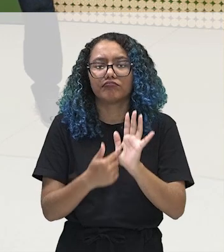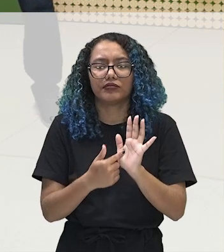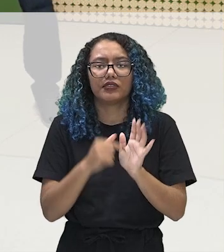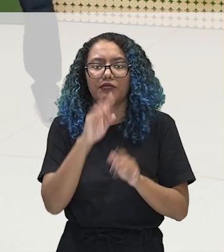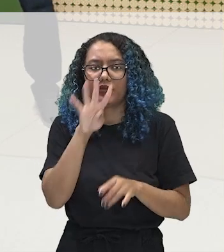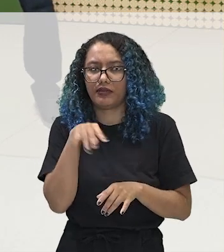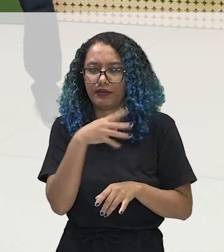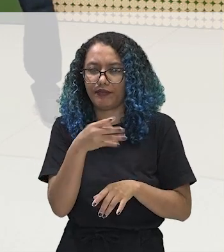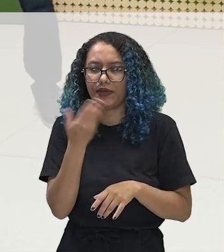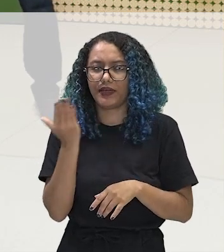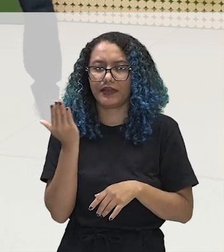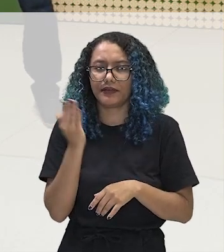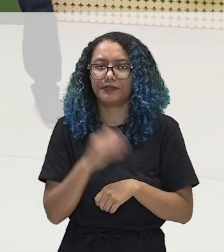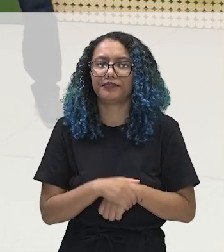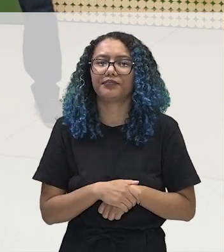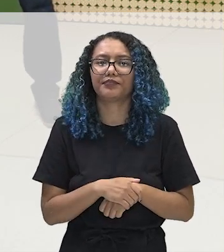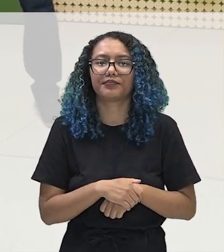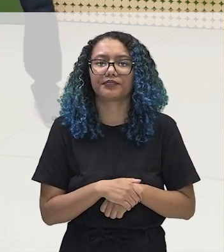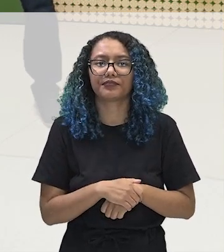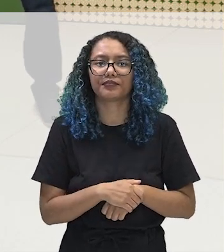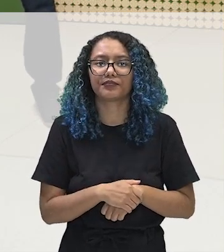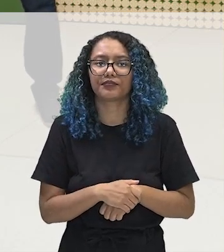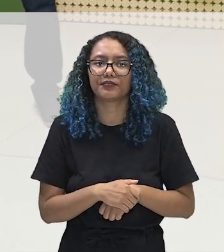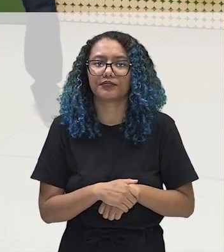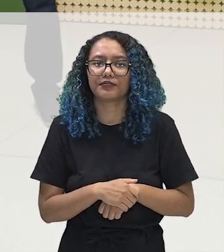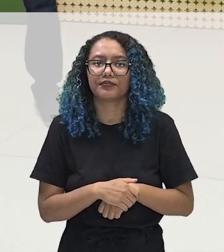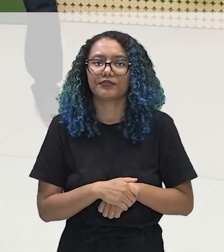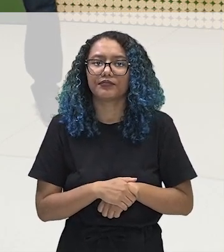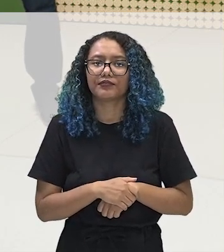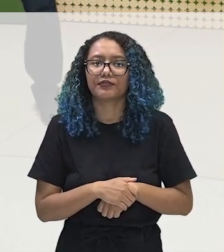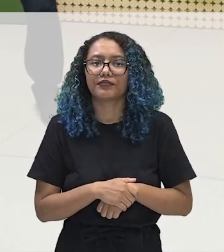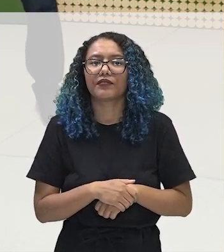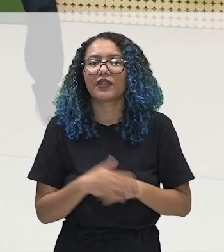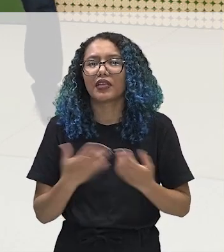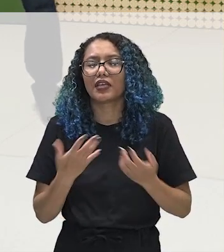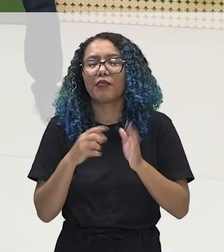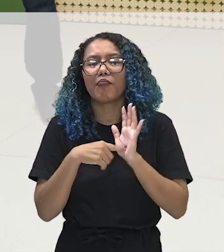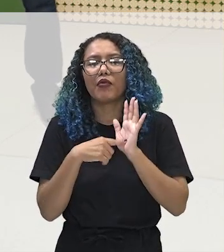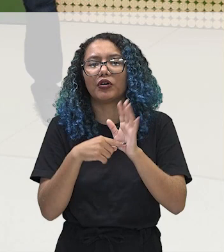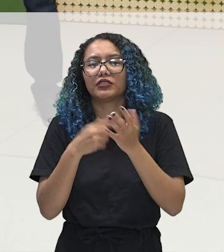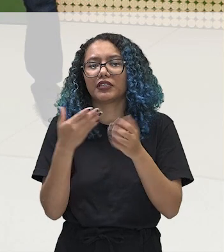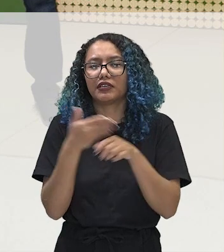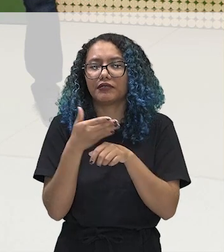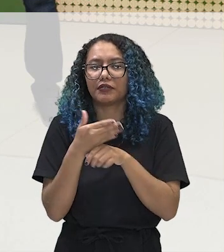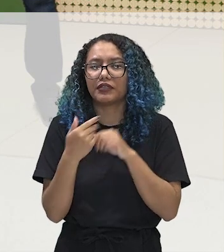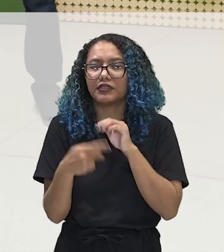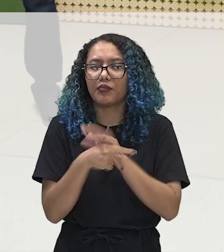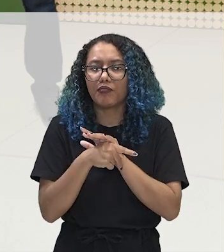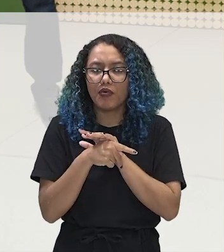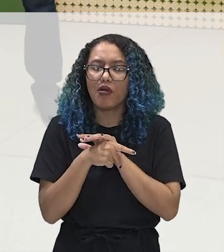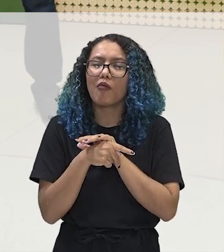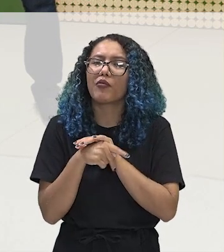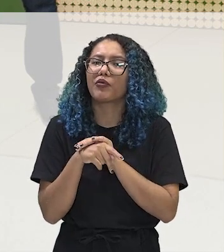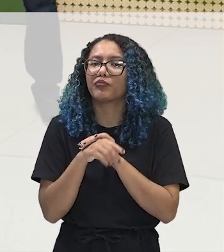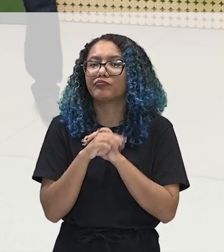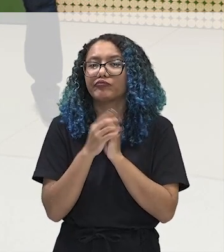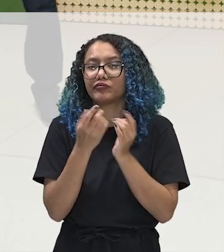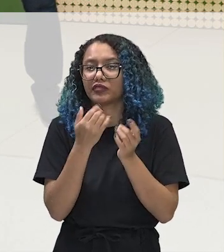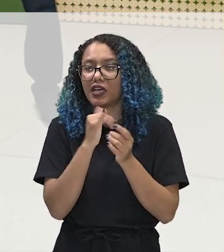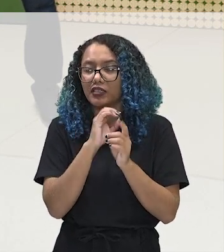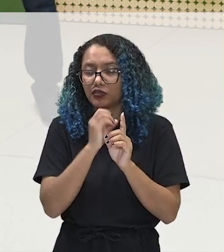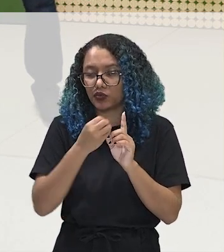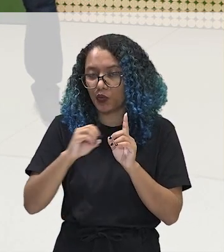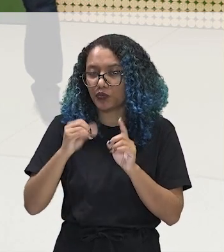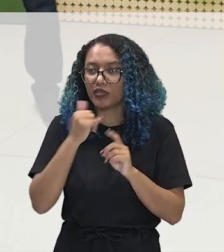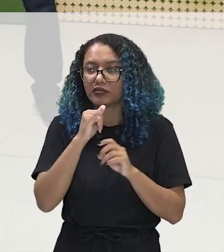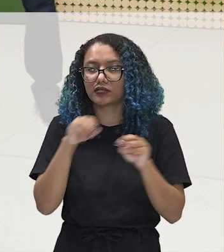só, dê uma olhada na tabela que eu trouxe para vocês nas frequências dessas ondas eletromagnéticas. Com